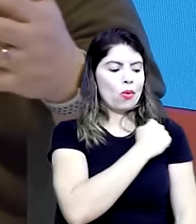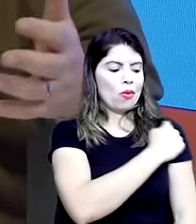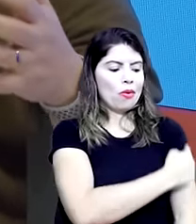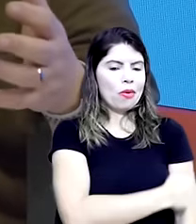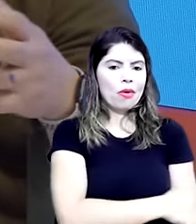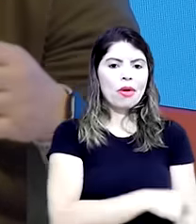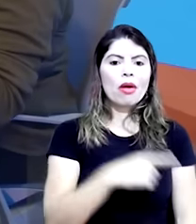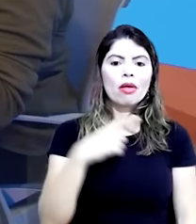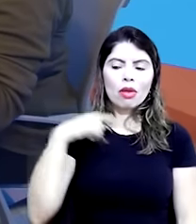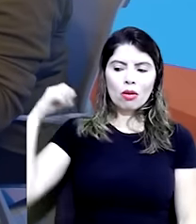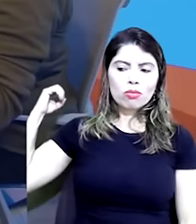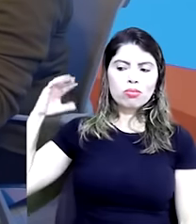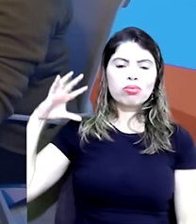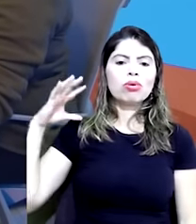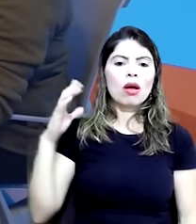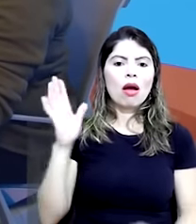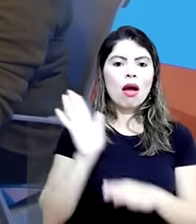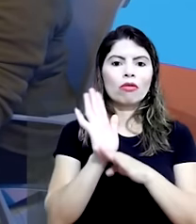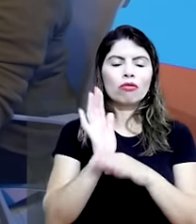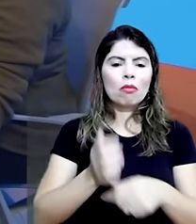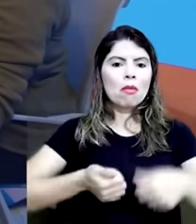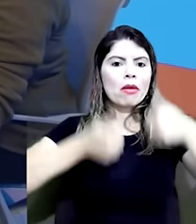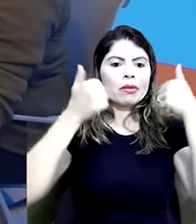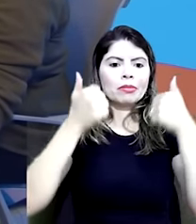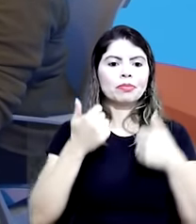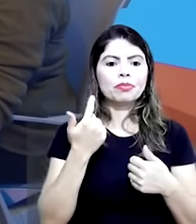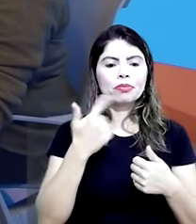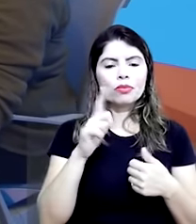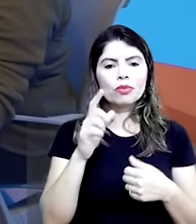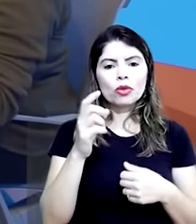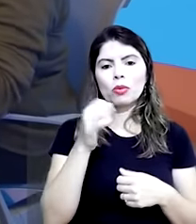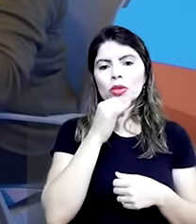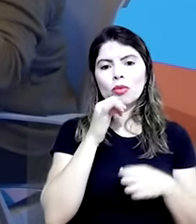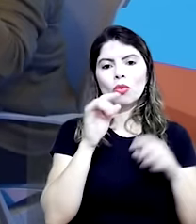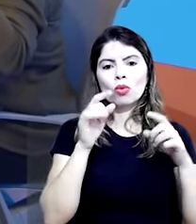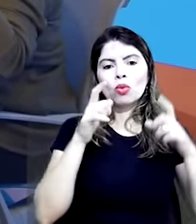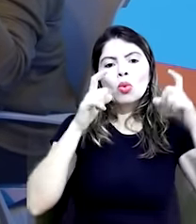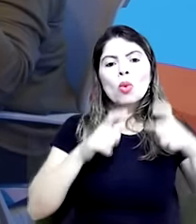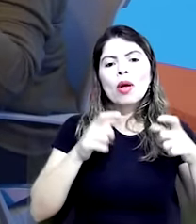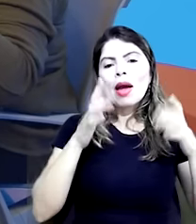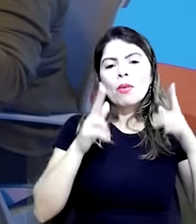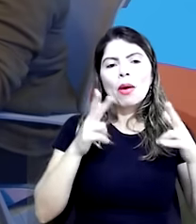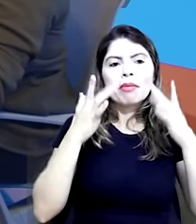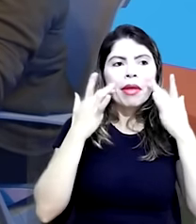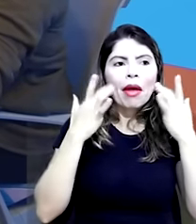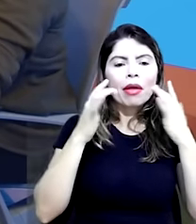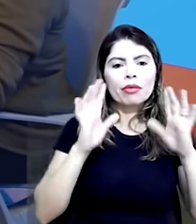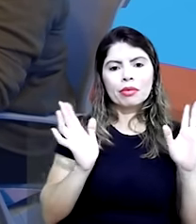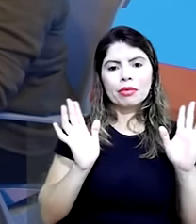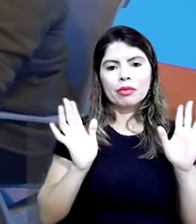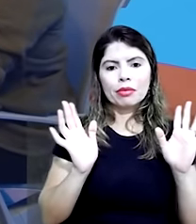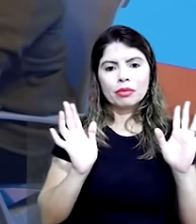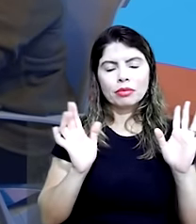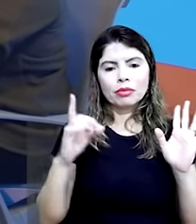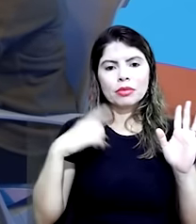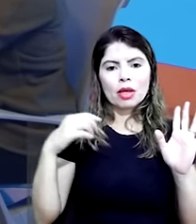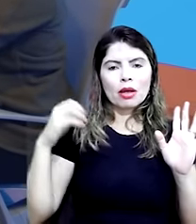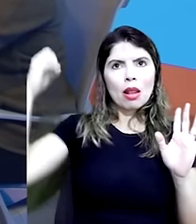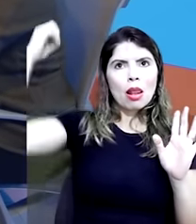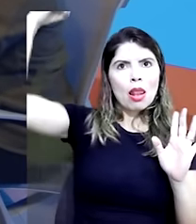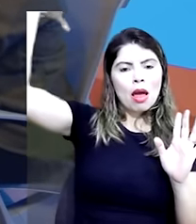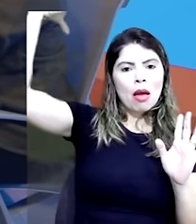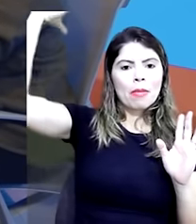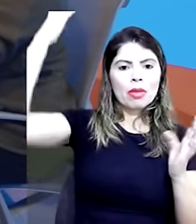você tá num cenário Você pode ter um um uma lâmpada lá atrás você pode ter uma bajur Então você tem luzes que são de